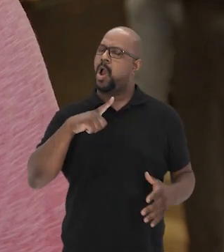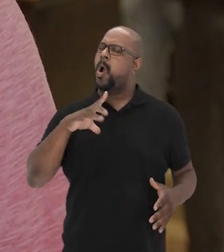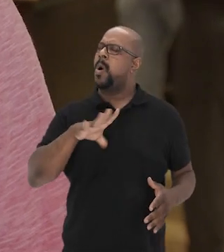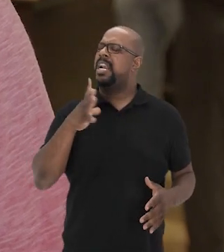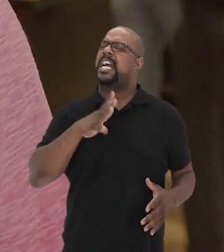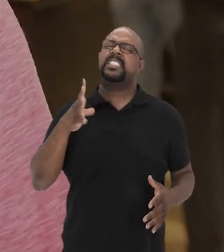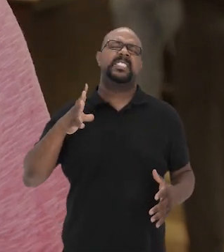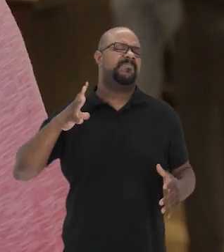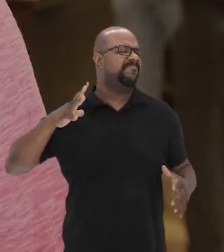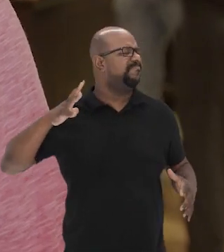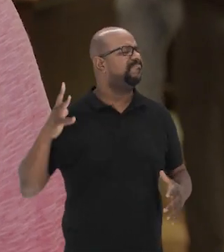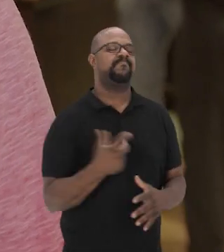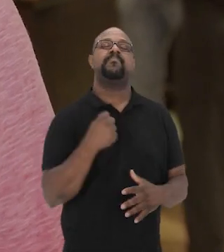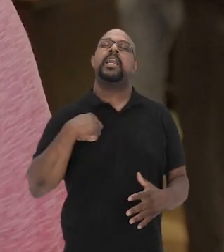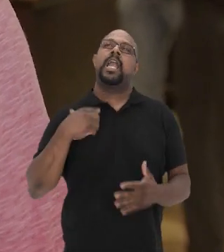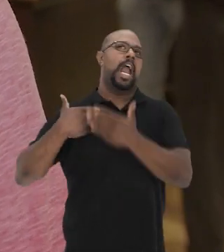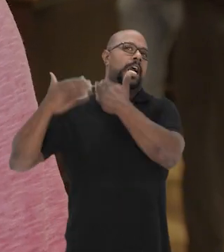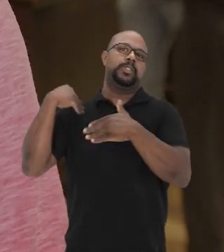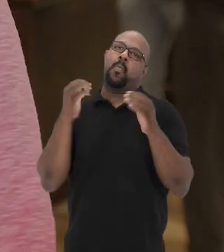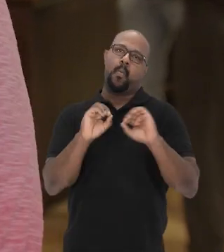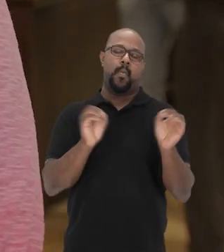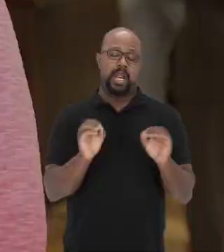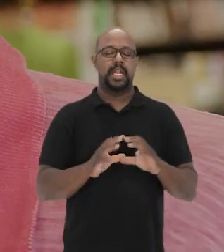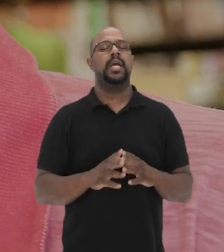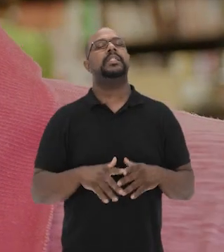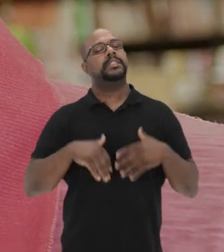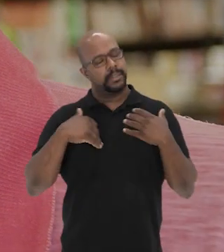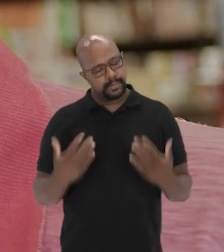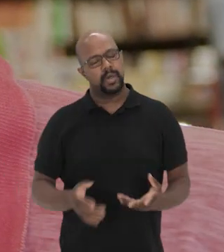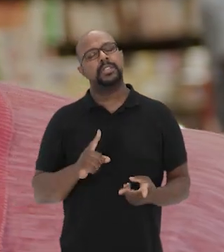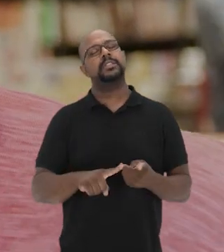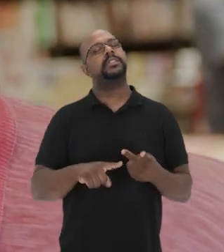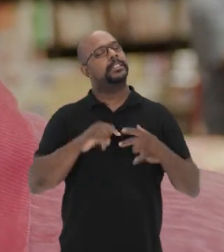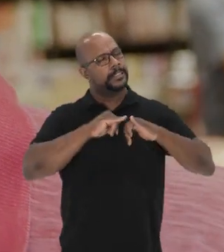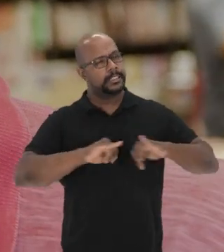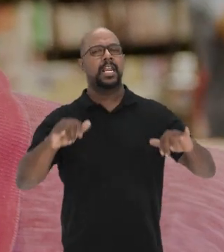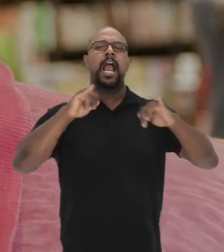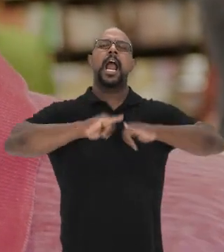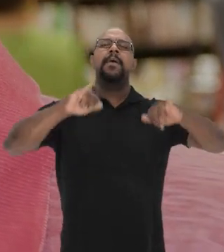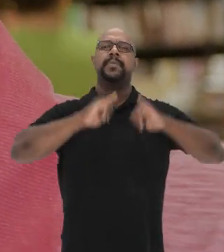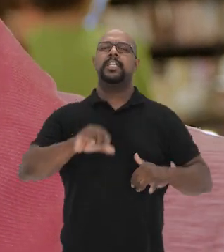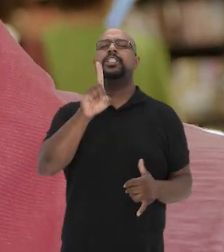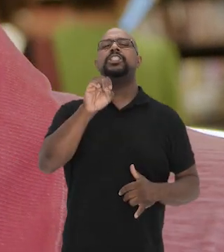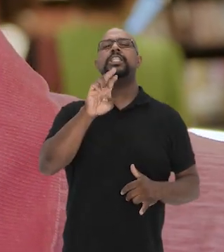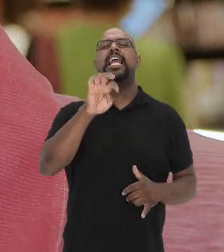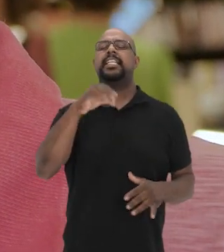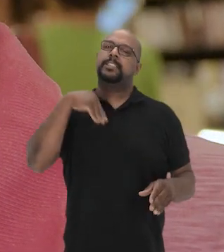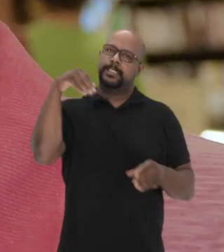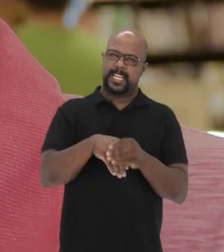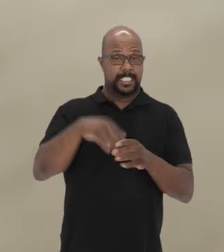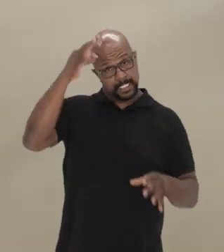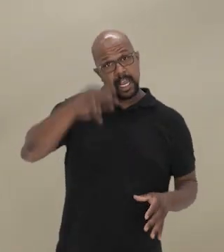coragem assim que até o momento ninguém tinha tido né Depois lançando a campanha das Diretas inclusive